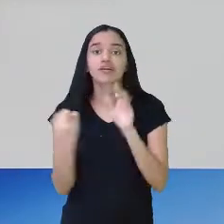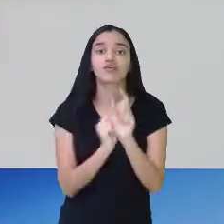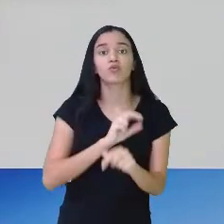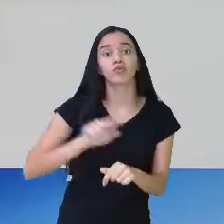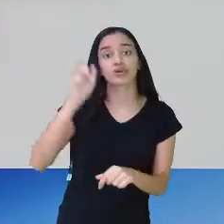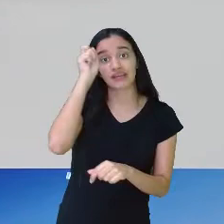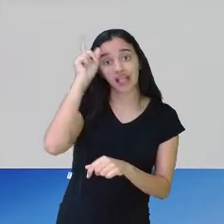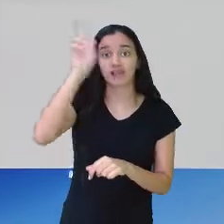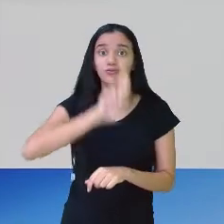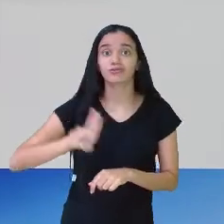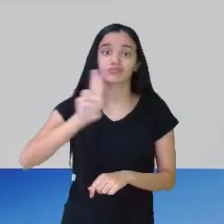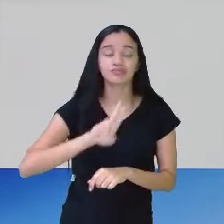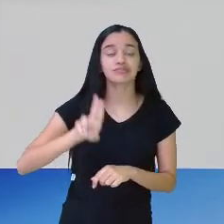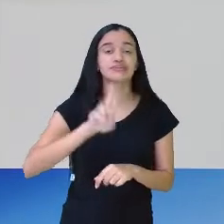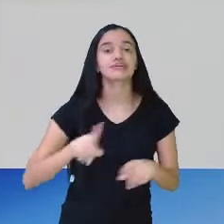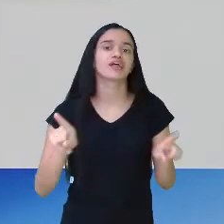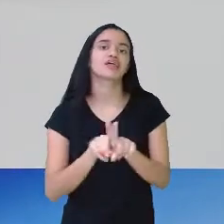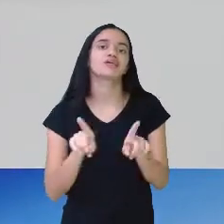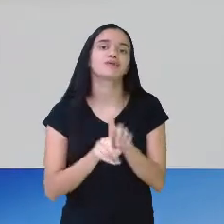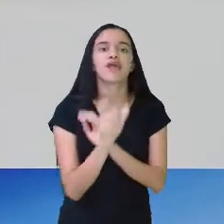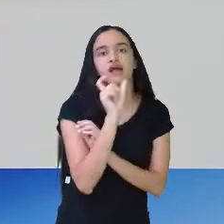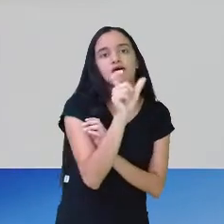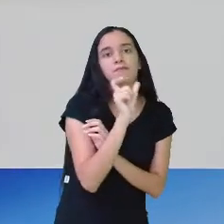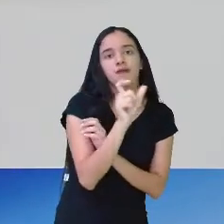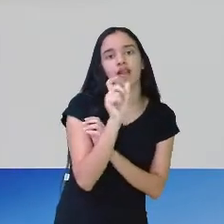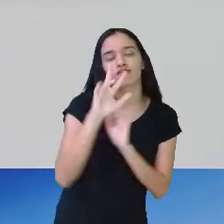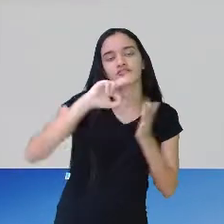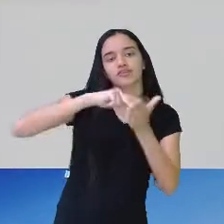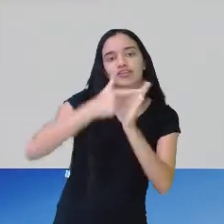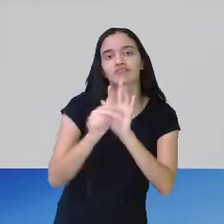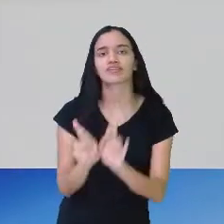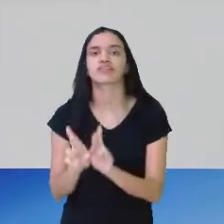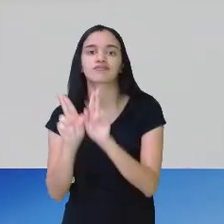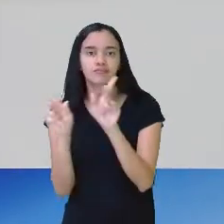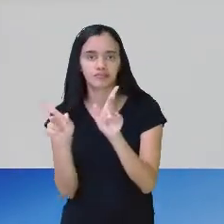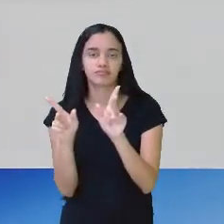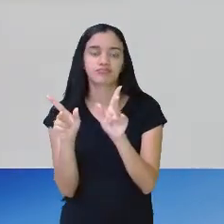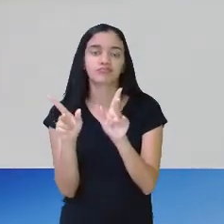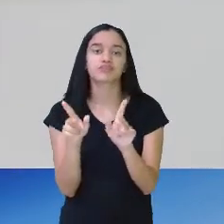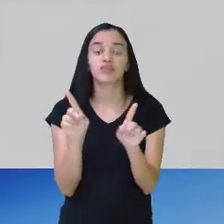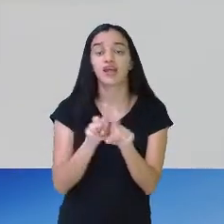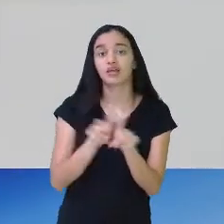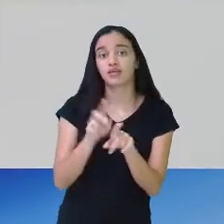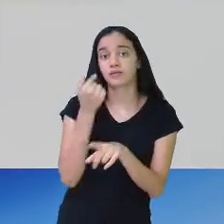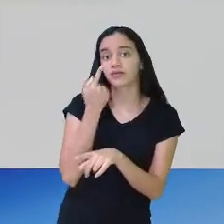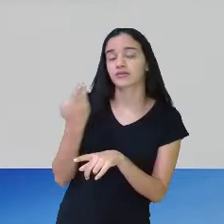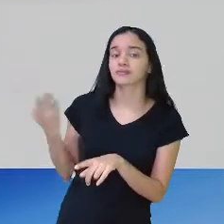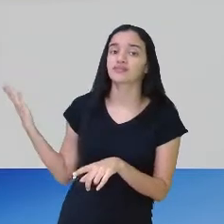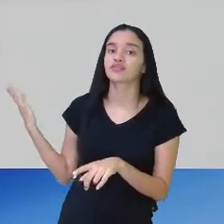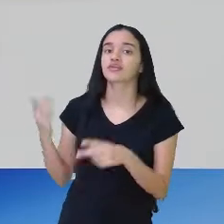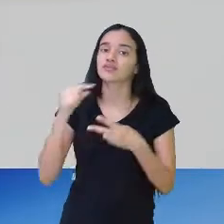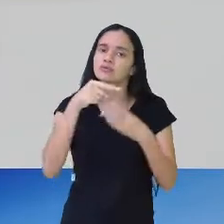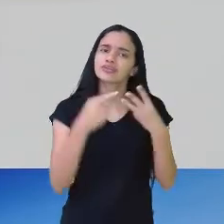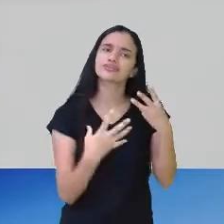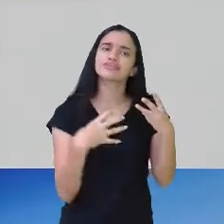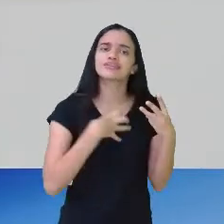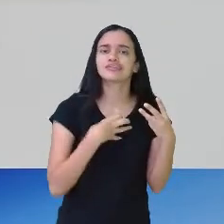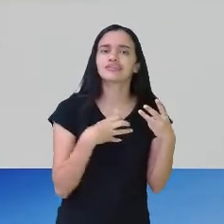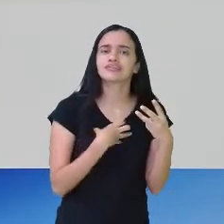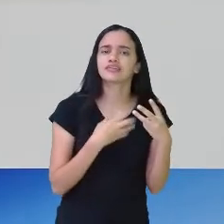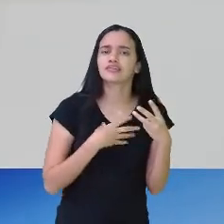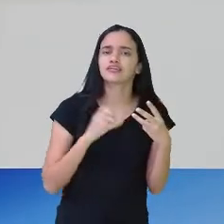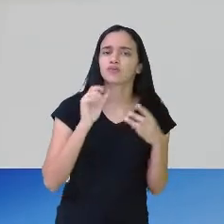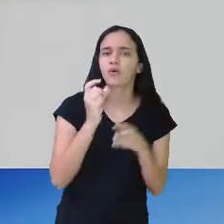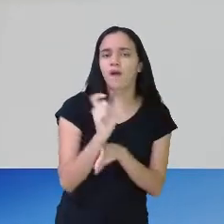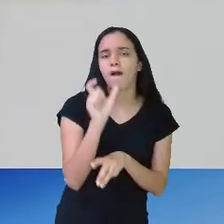criativo, de usar a mesma palavra com significados diferentes. E aqui eu trouxe pelo menos 3 sentidos possíveis para